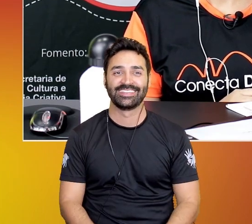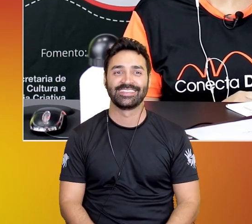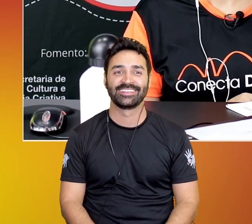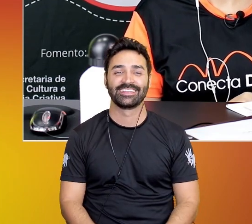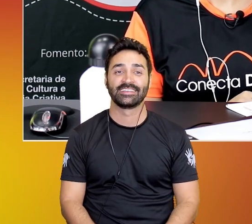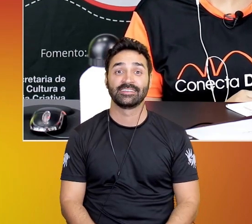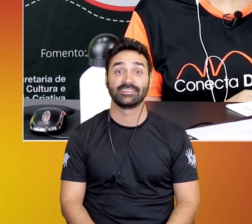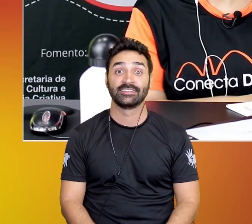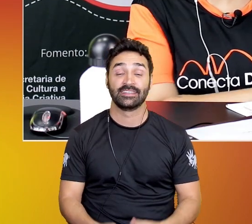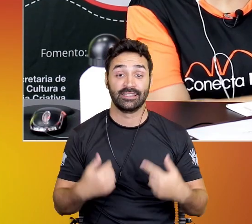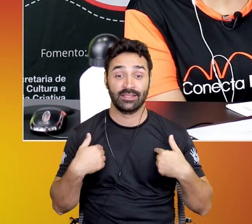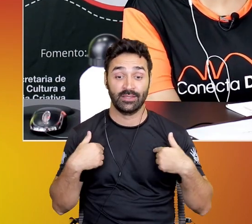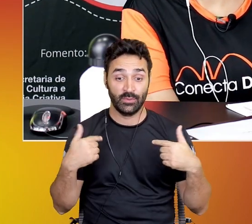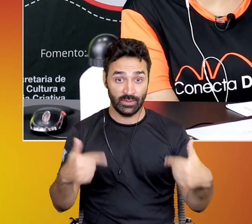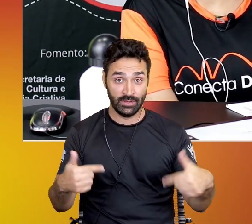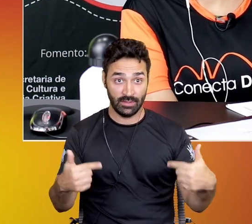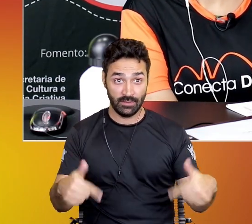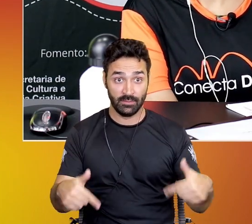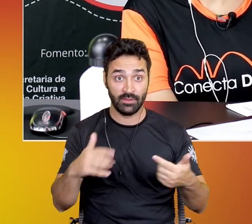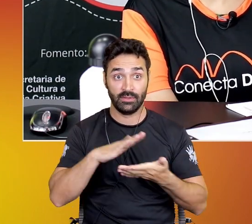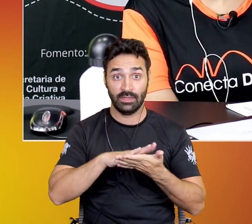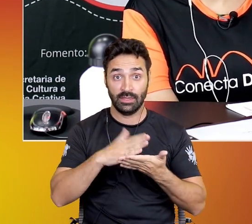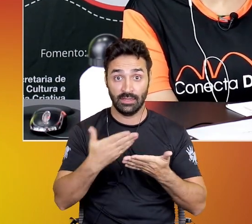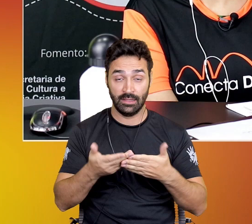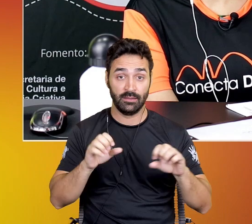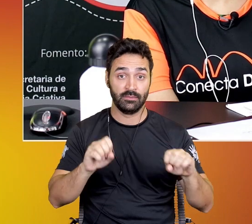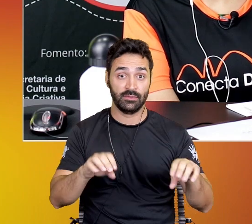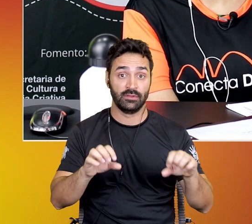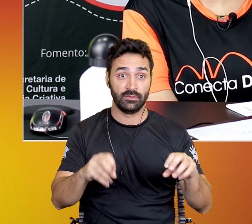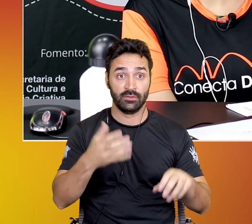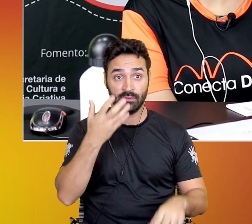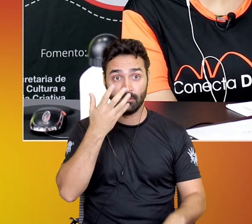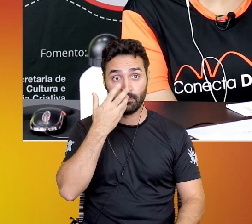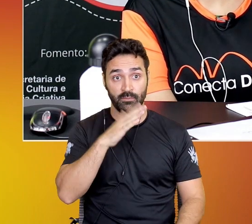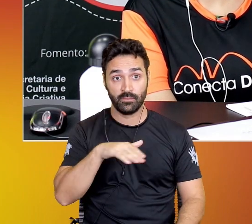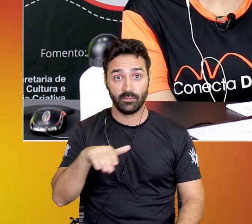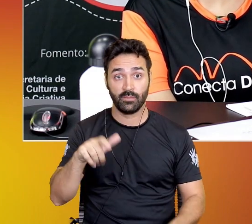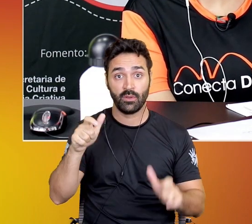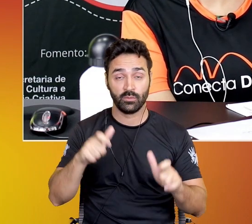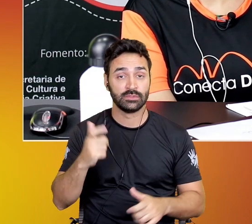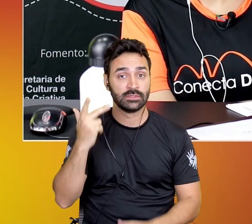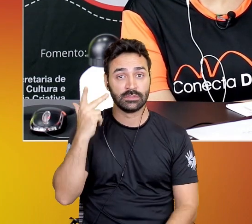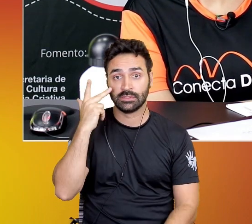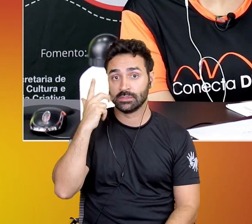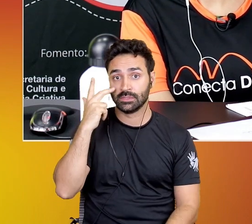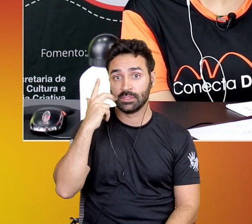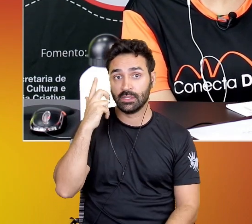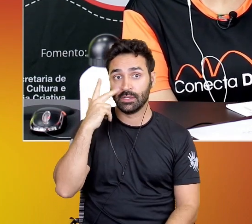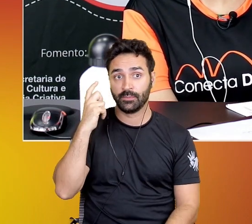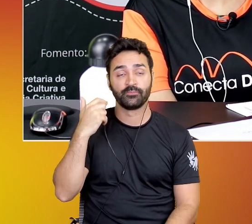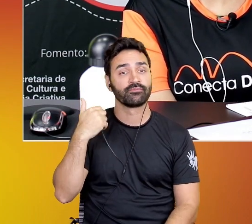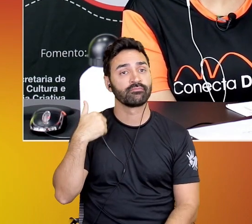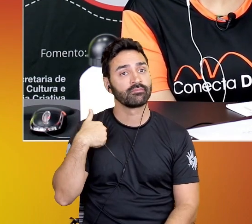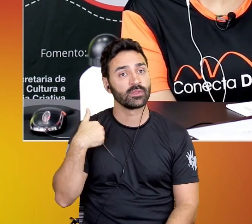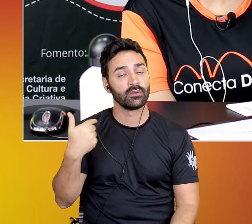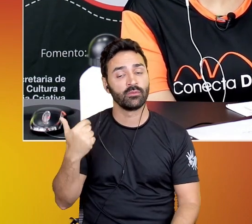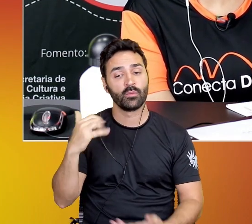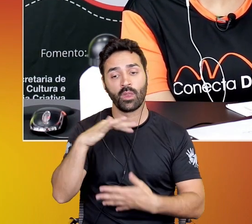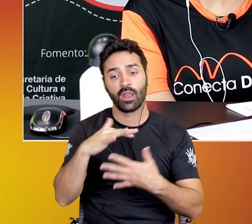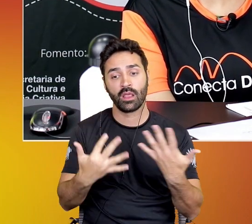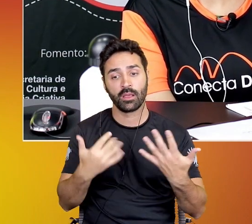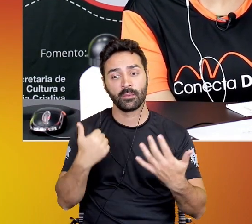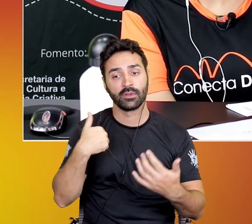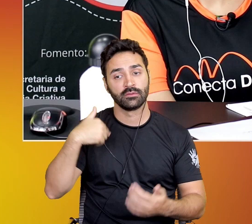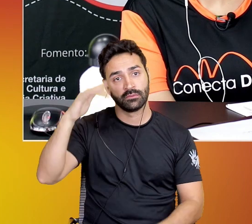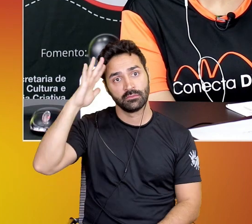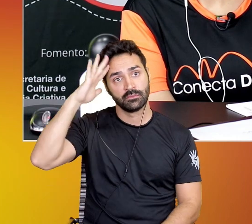Eu trabalho como intérprete na educação infantil aqui na cidade de Itaitinga, no Ceará. E para mim, Libras é